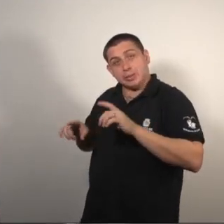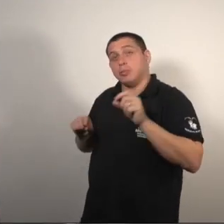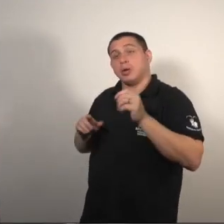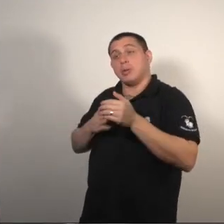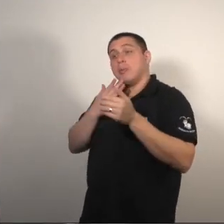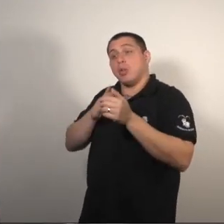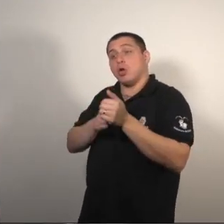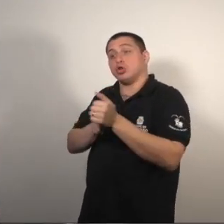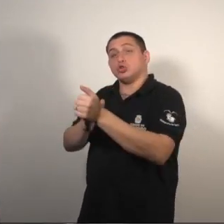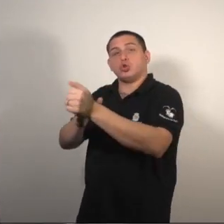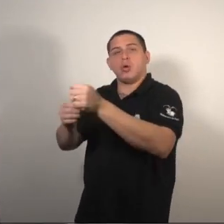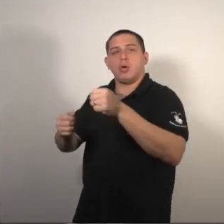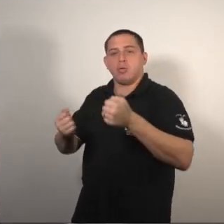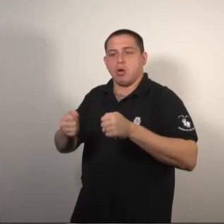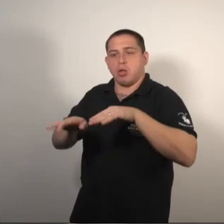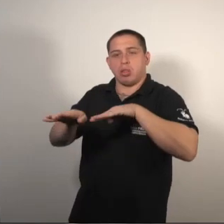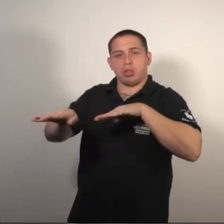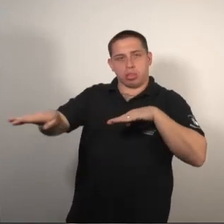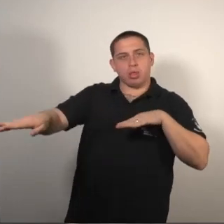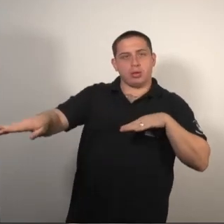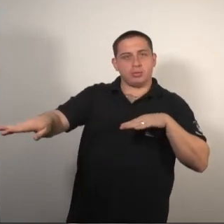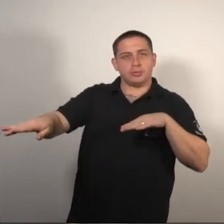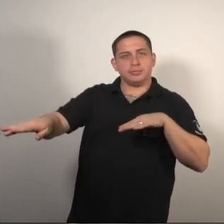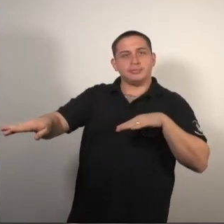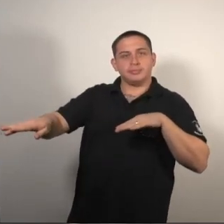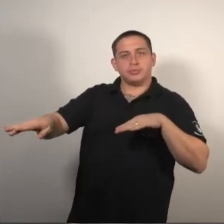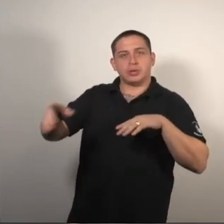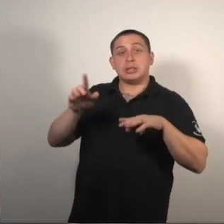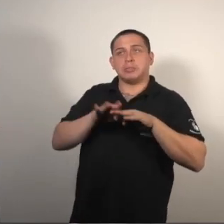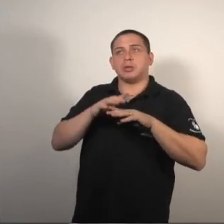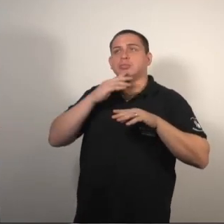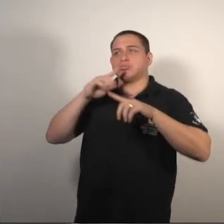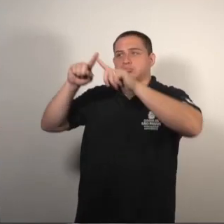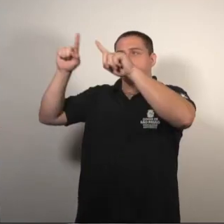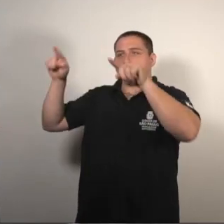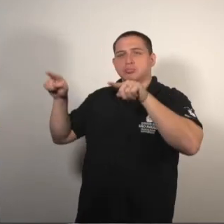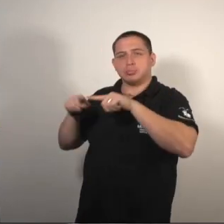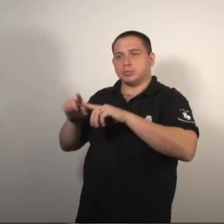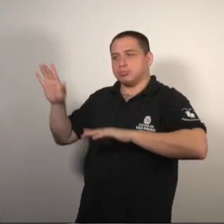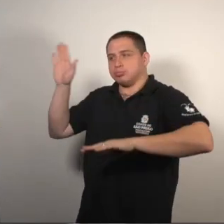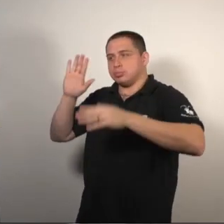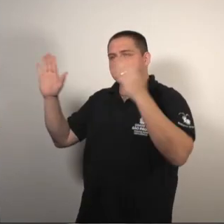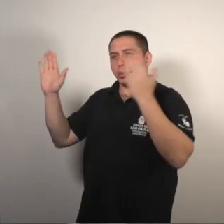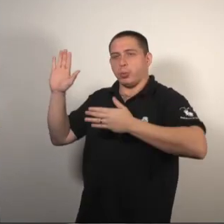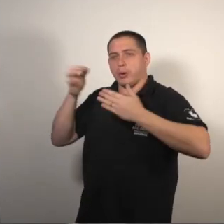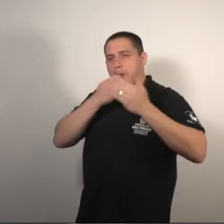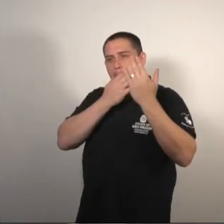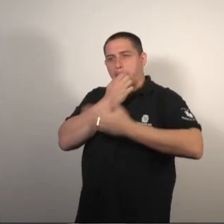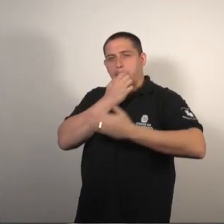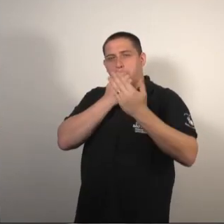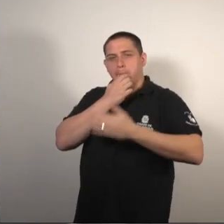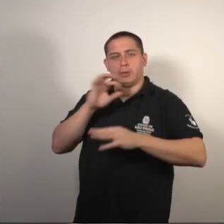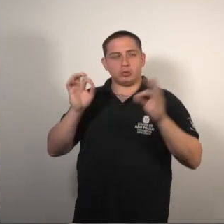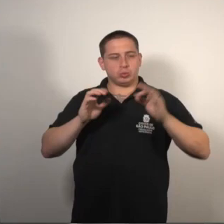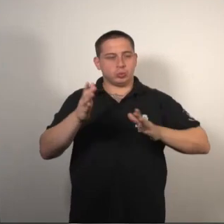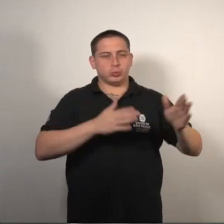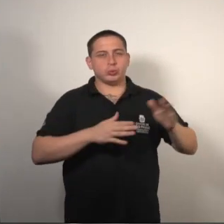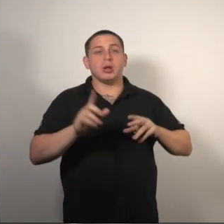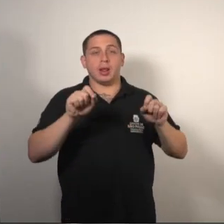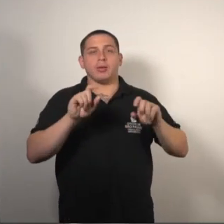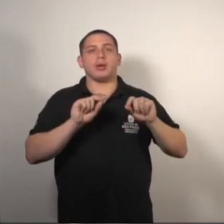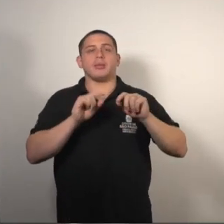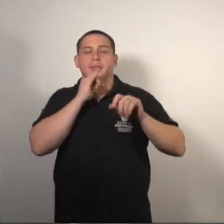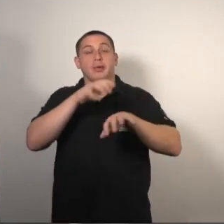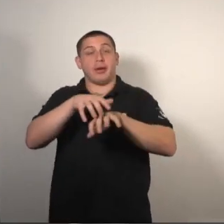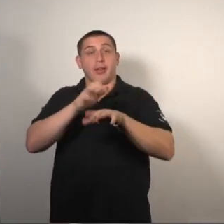do trânsito. Por exemplo, na obra de sinalização também. Na obra da Santa Amaro, está tendo